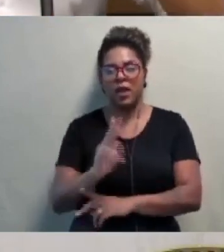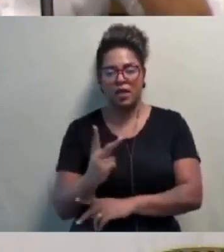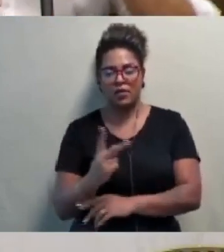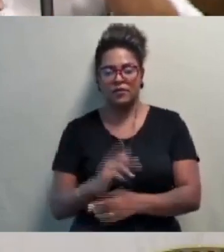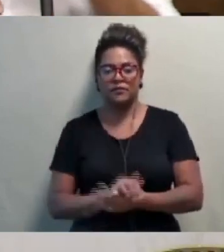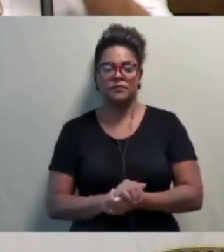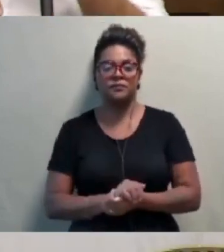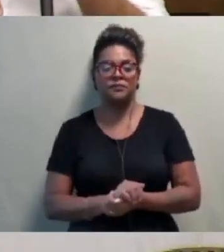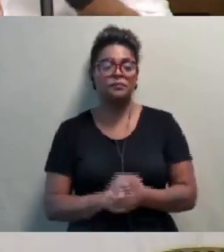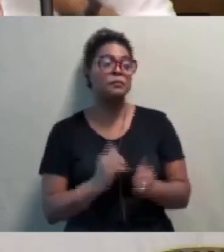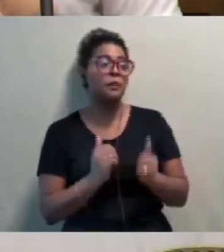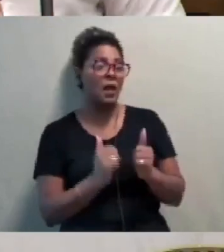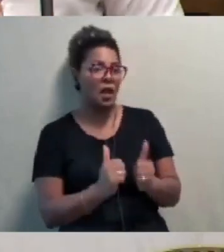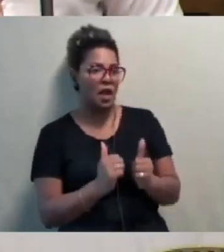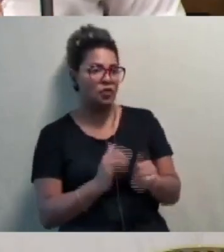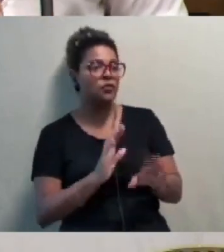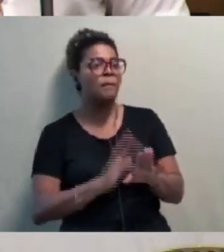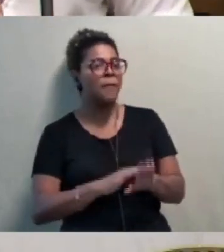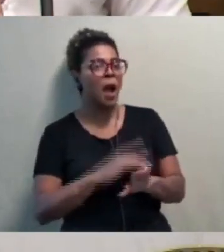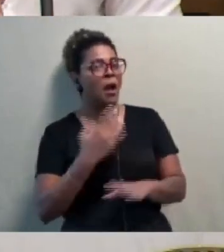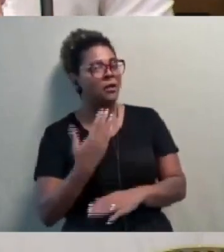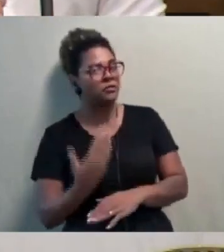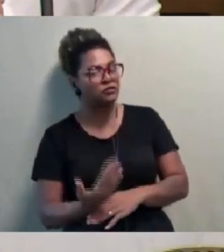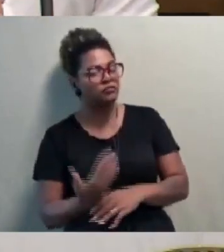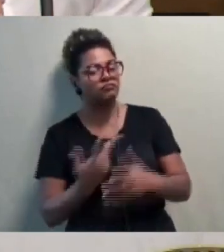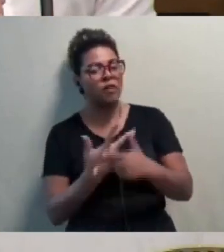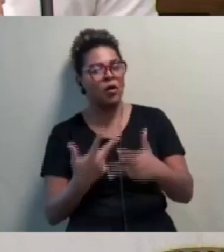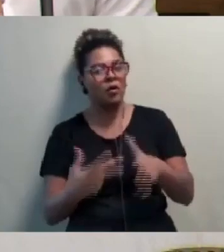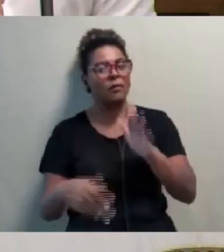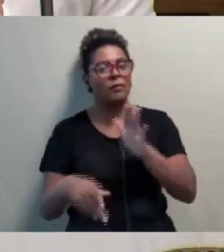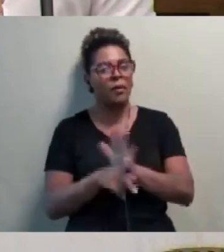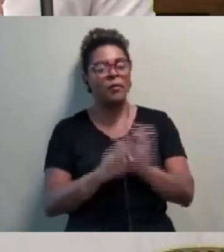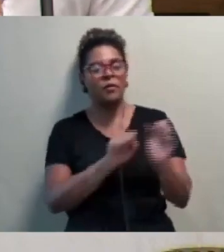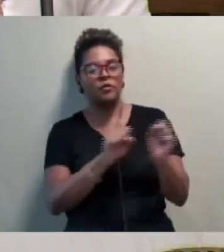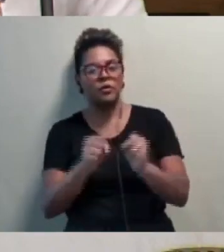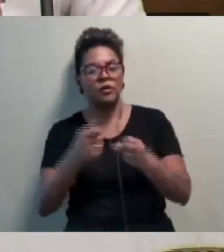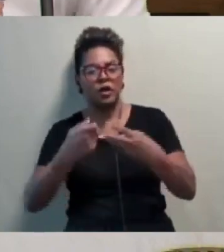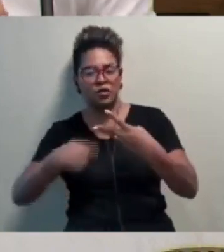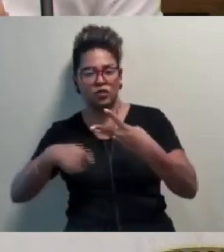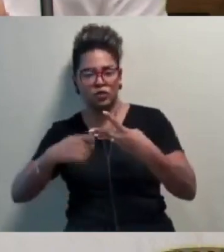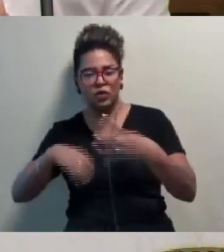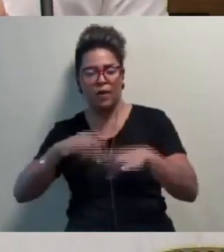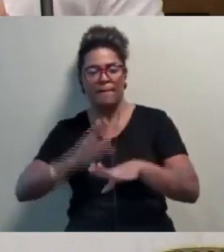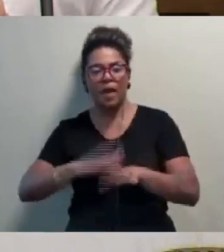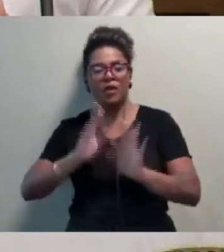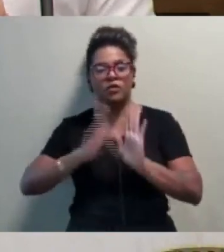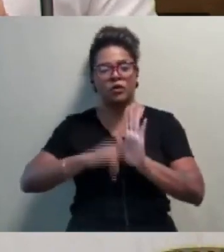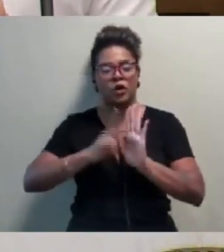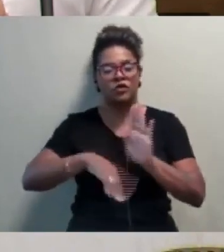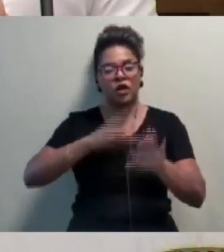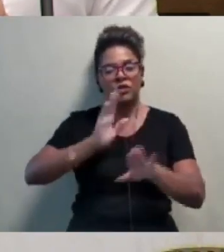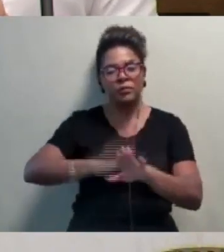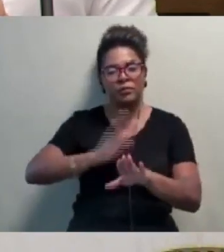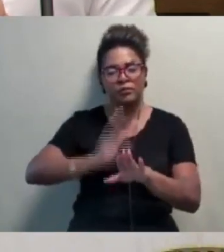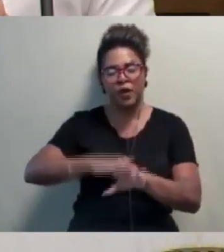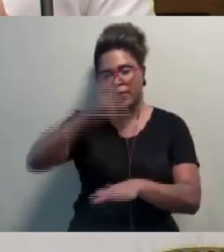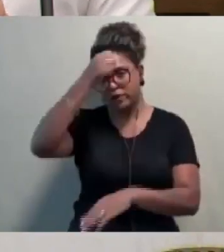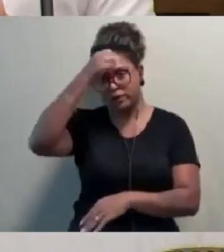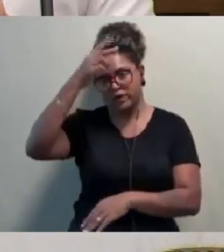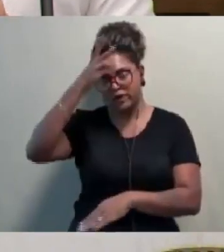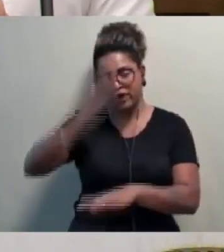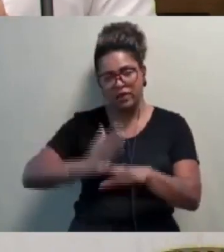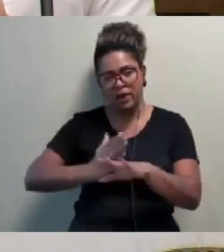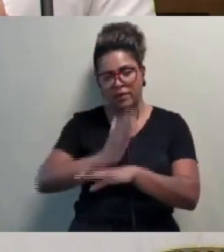Isso aí. Mais um gesto para o Poder Executivo, mais um projeto de autoria do prefeito, aprovado por